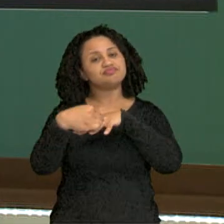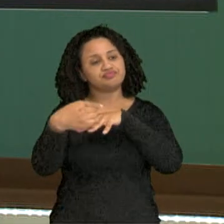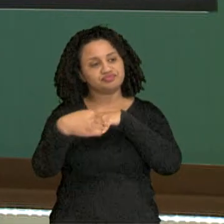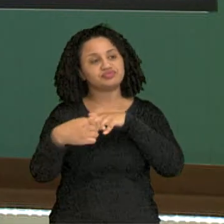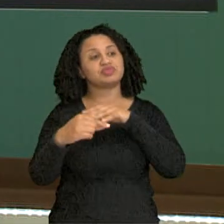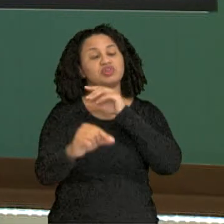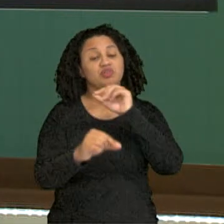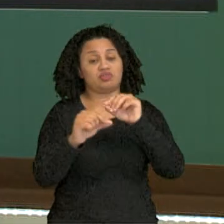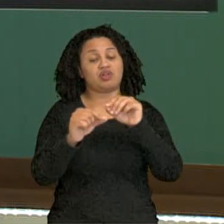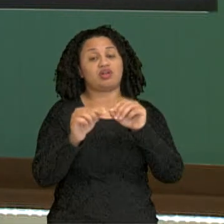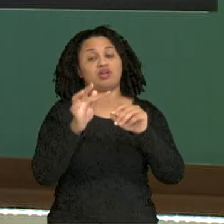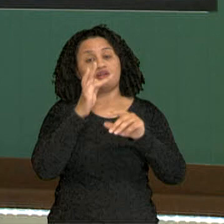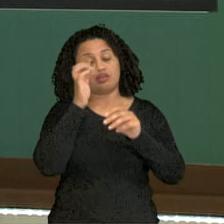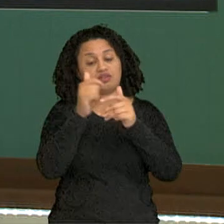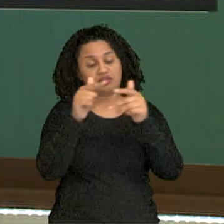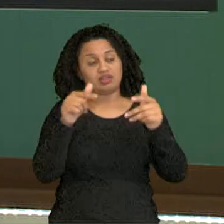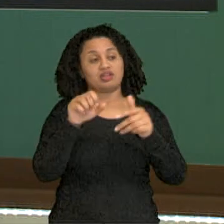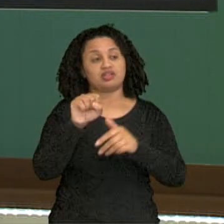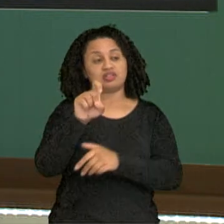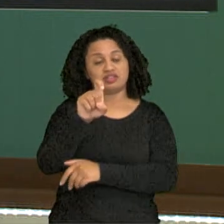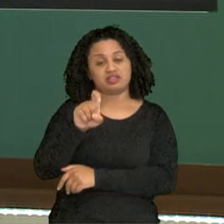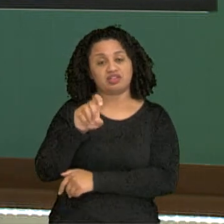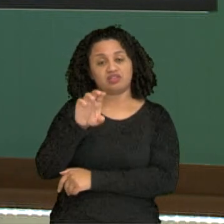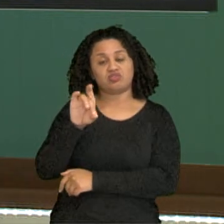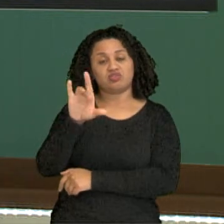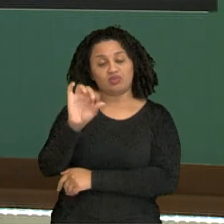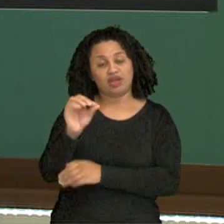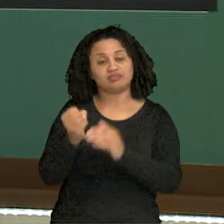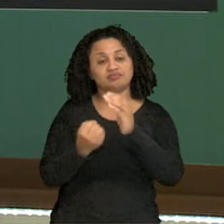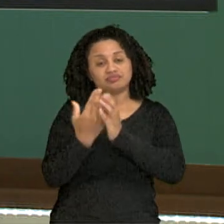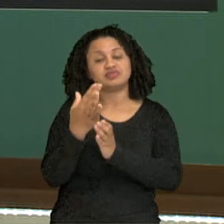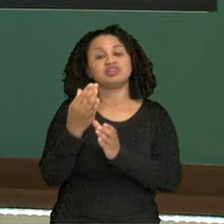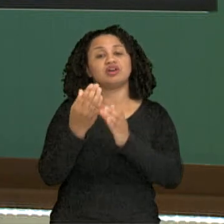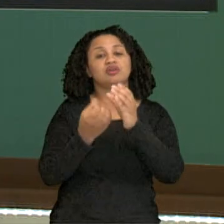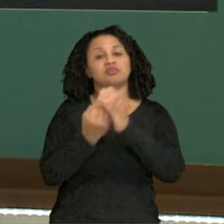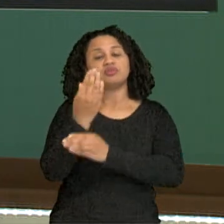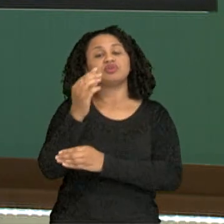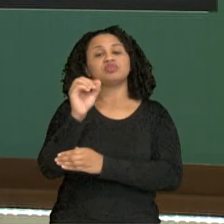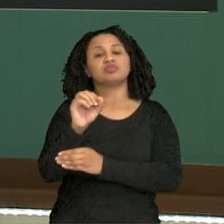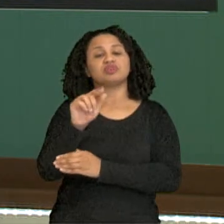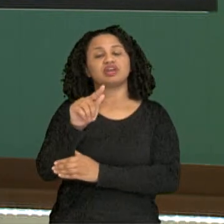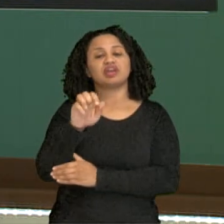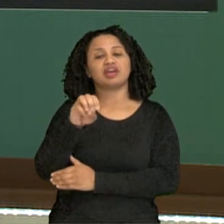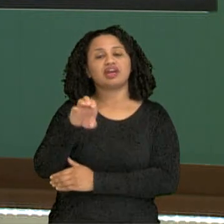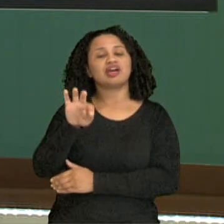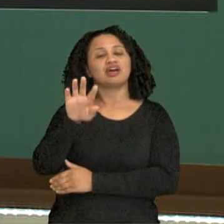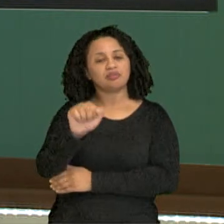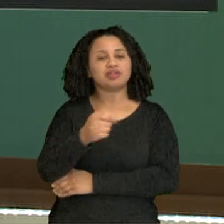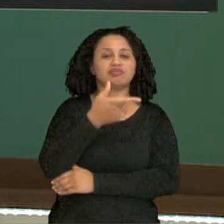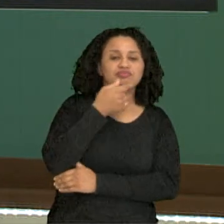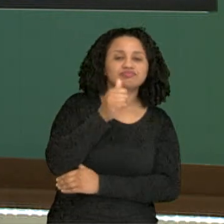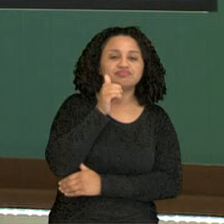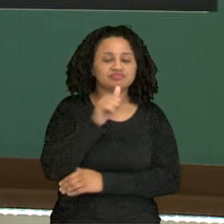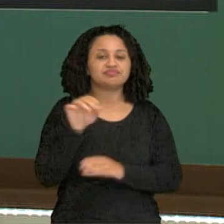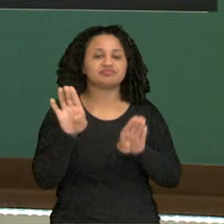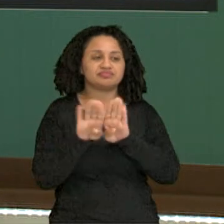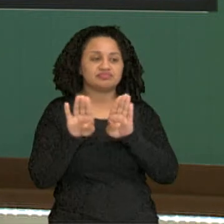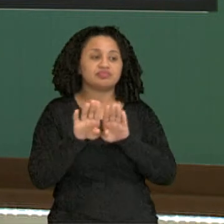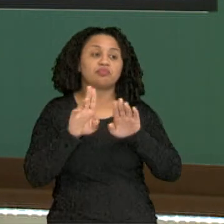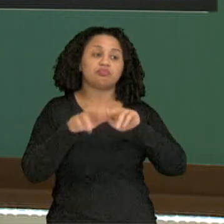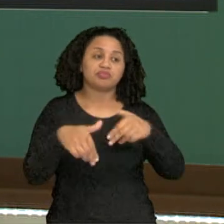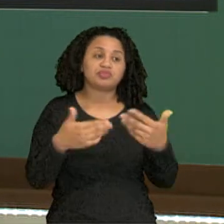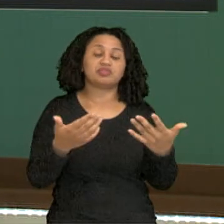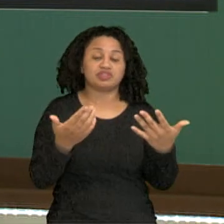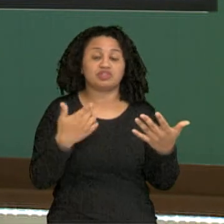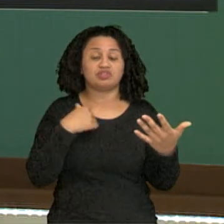que é uma planta sexuada produtora dos gametas, que vai produzir gameta masculino e feminino. Por isso,